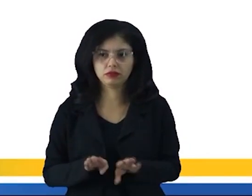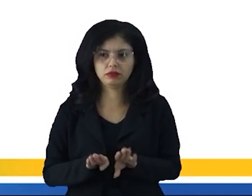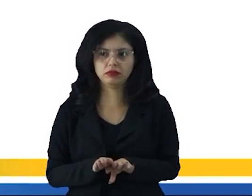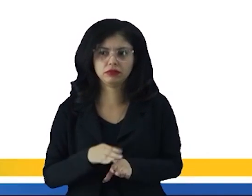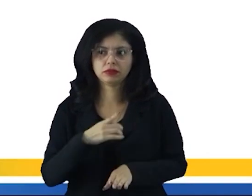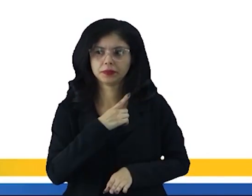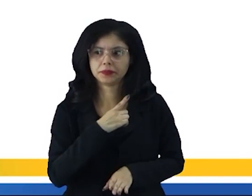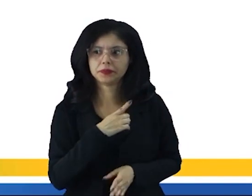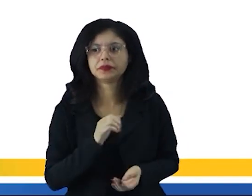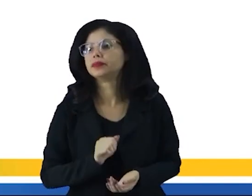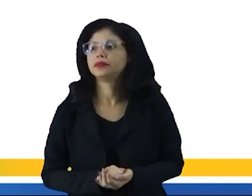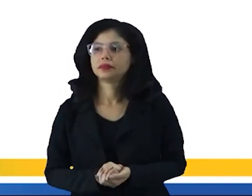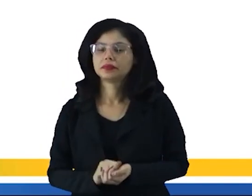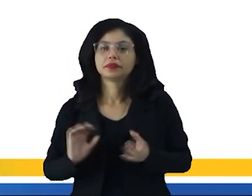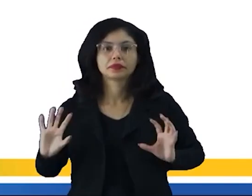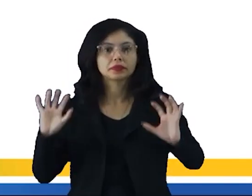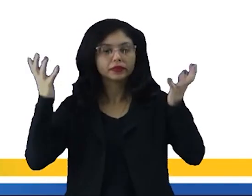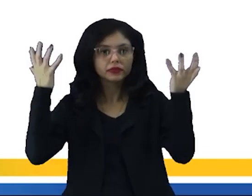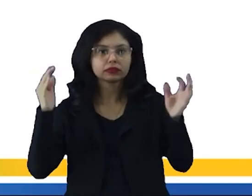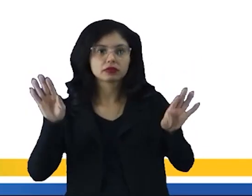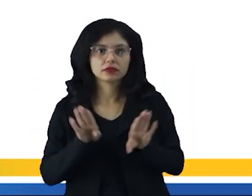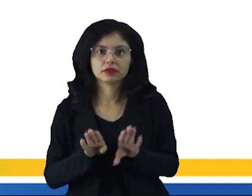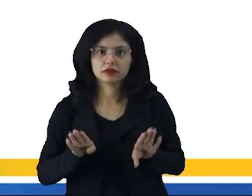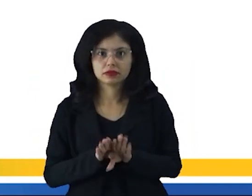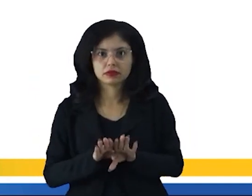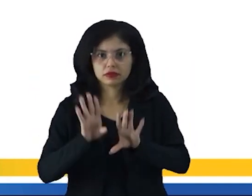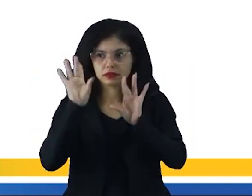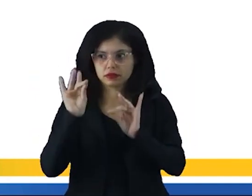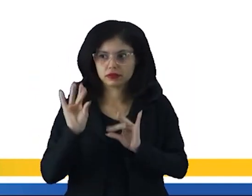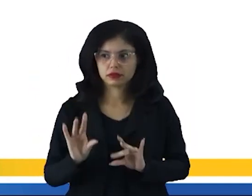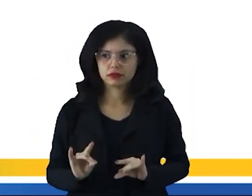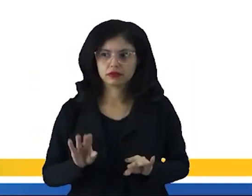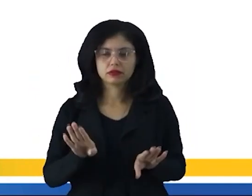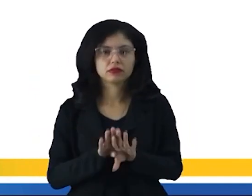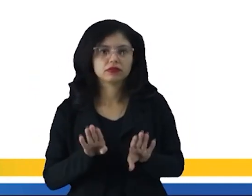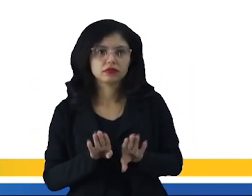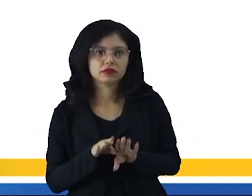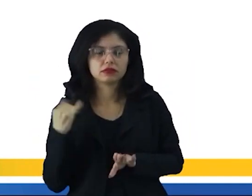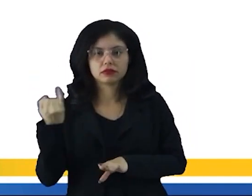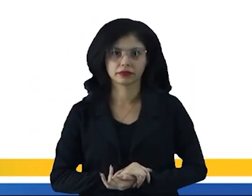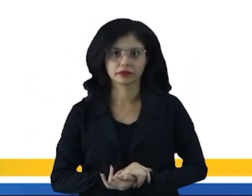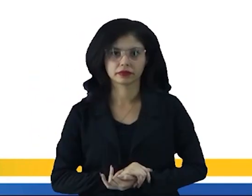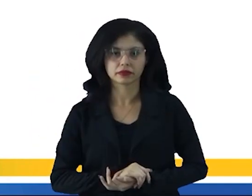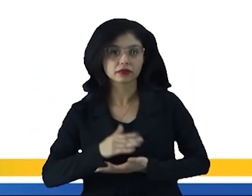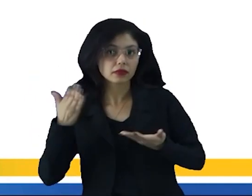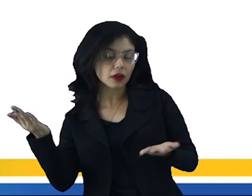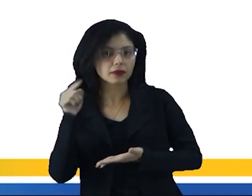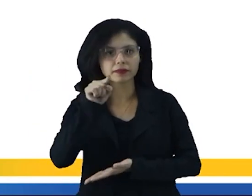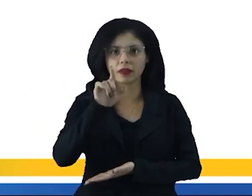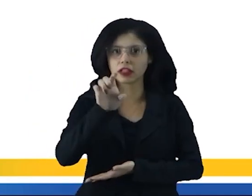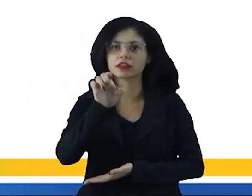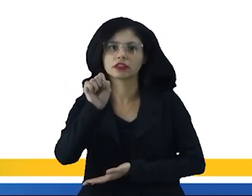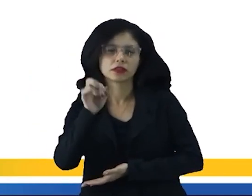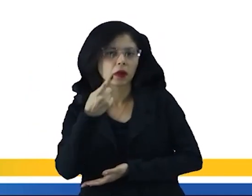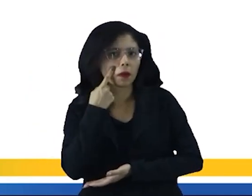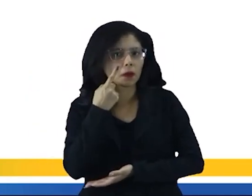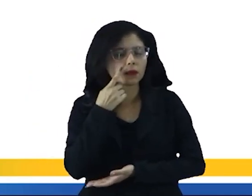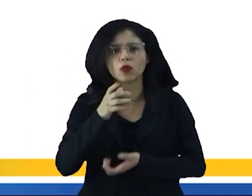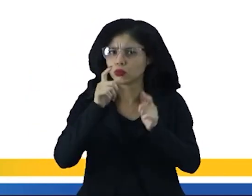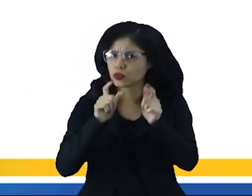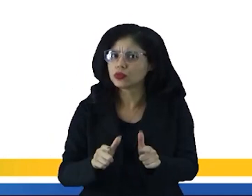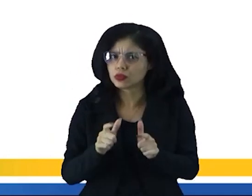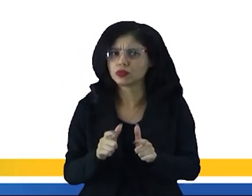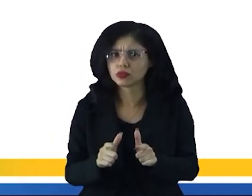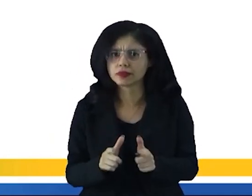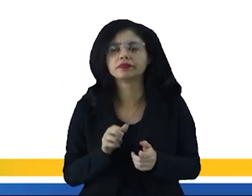Então, aparece em climas semiáridos, isso é um detalhe importante para a gente analisar. Estepes, vamos olhar a